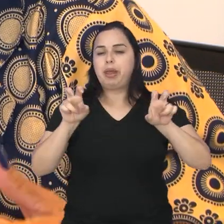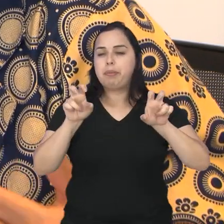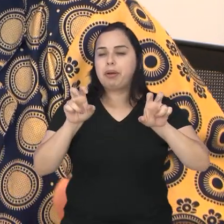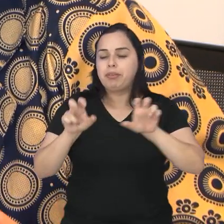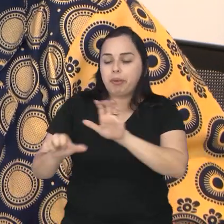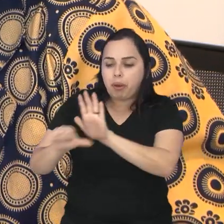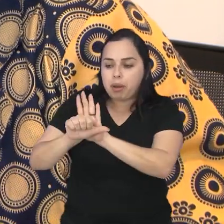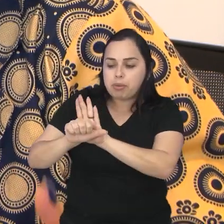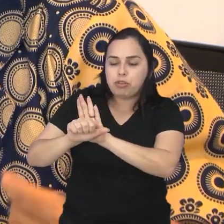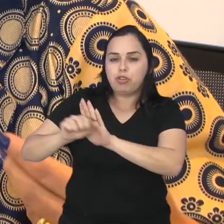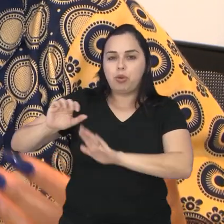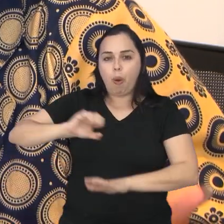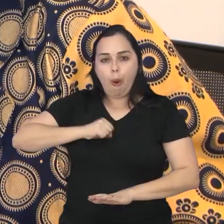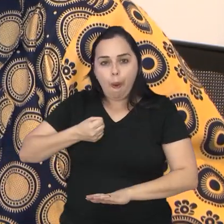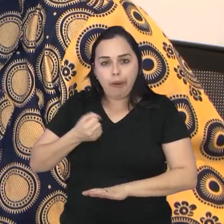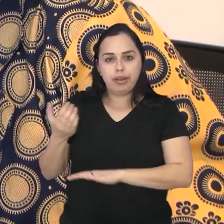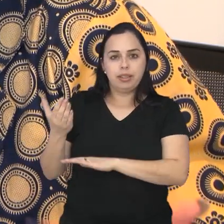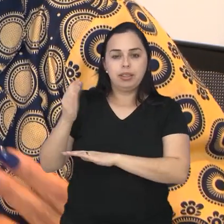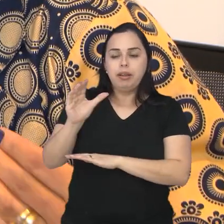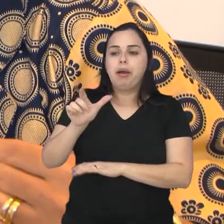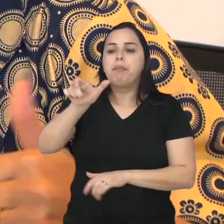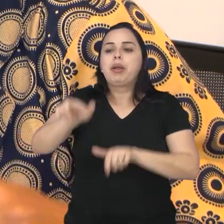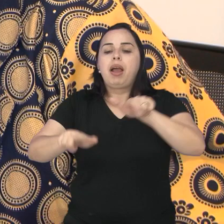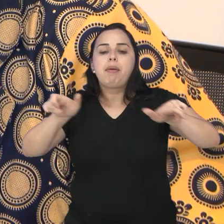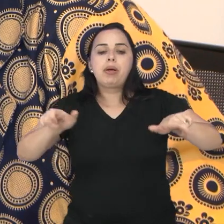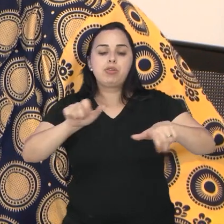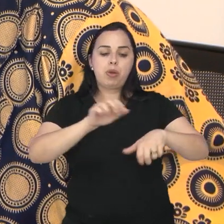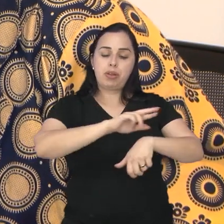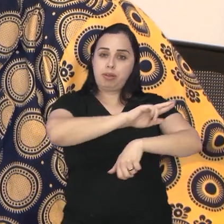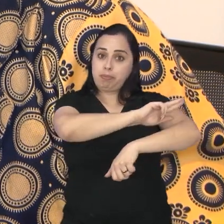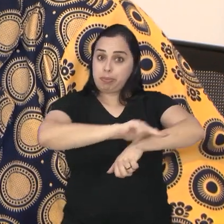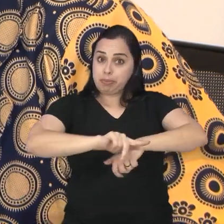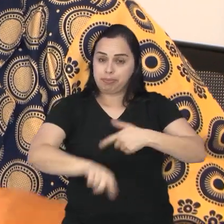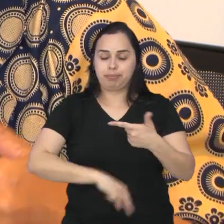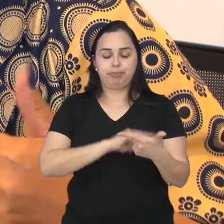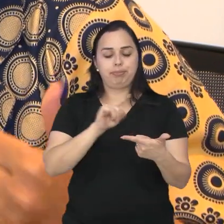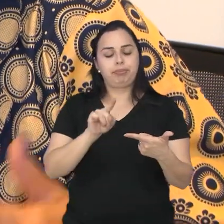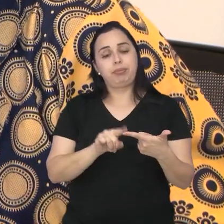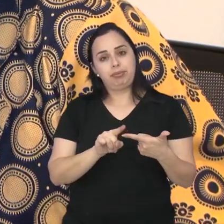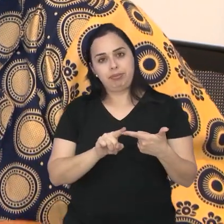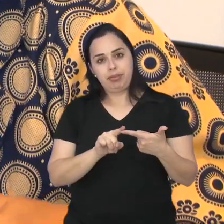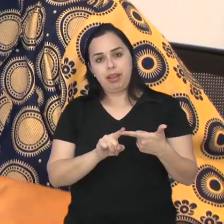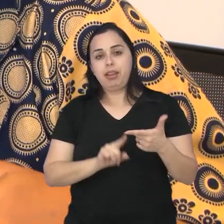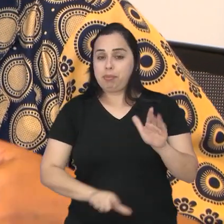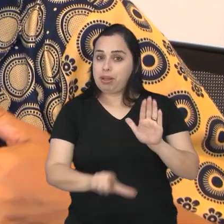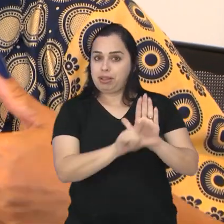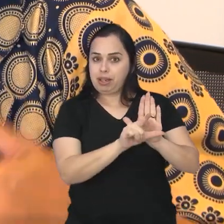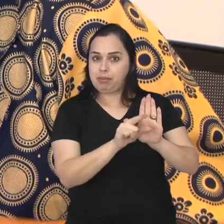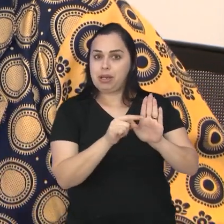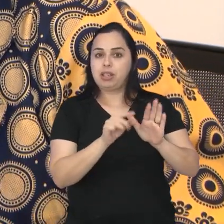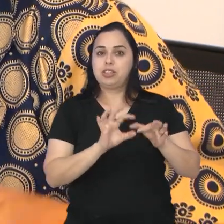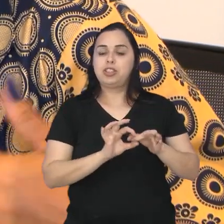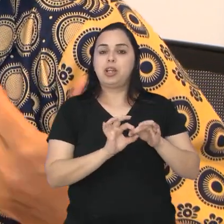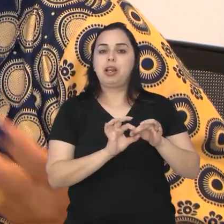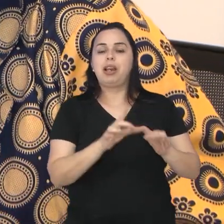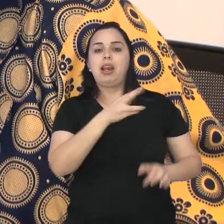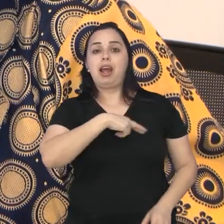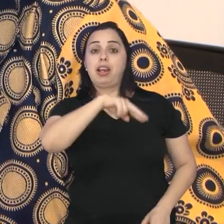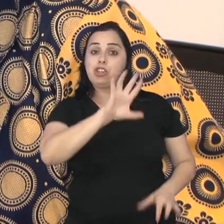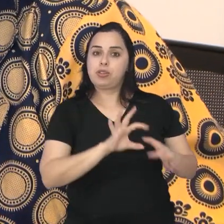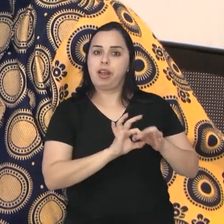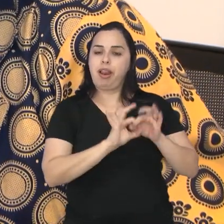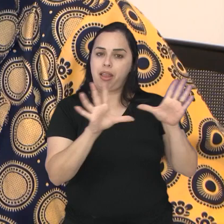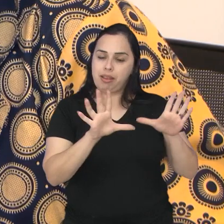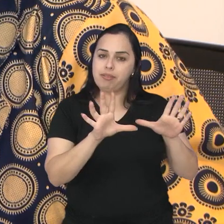desse crime de ódio contra determinado grupo em função da sua raça também temos a legislação da liberdade